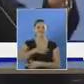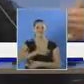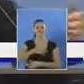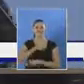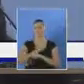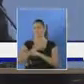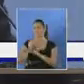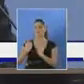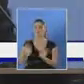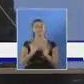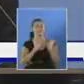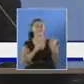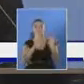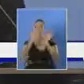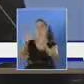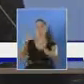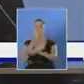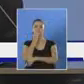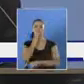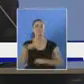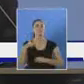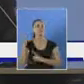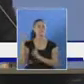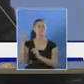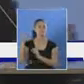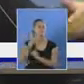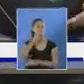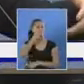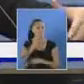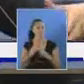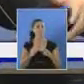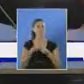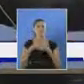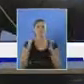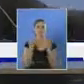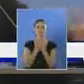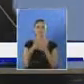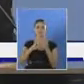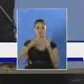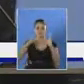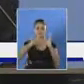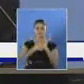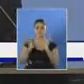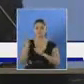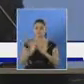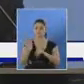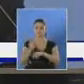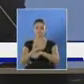cuidado, isso gera estímulo, mostra que a escola está sendo bem